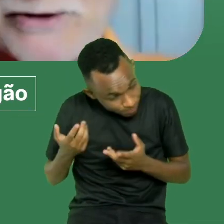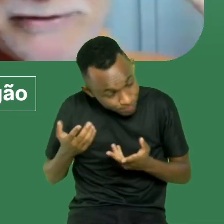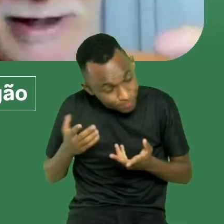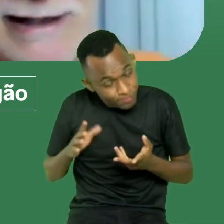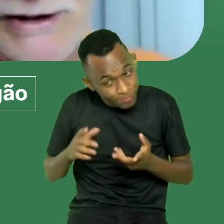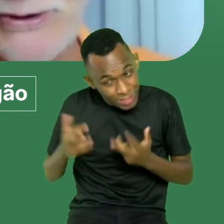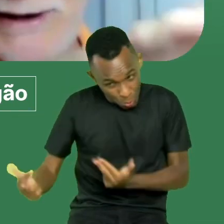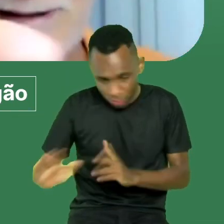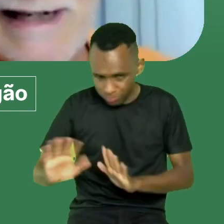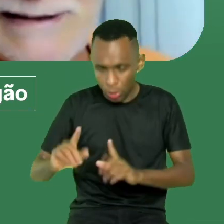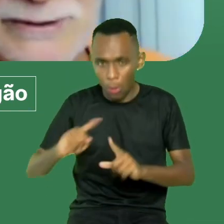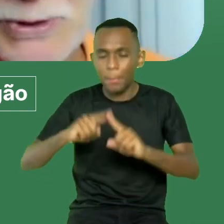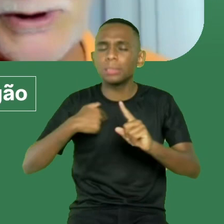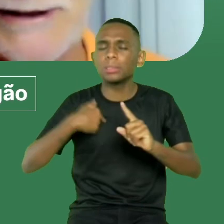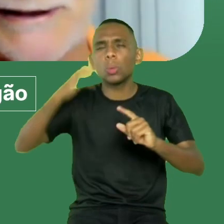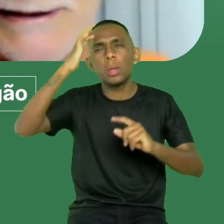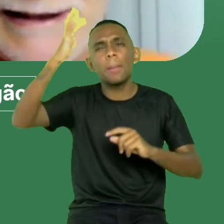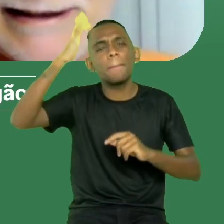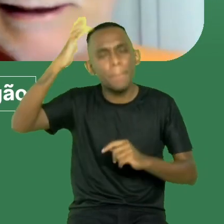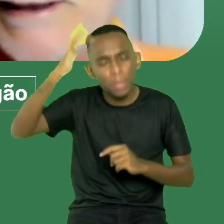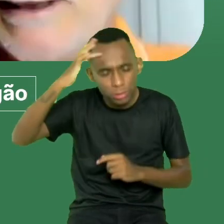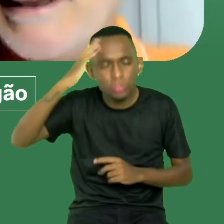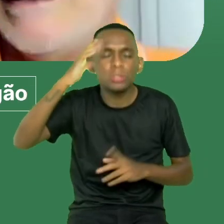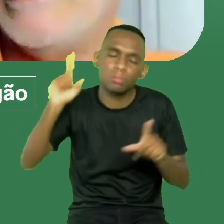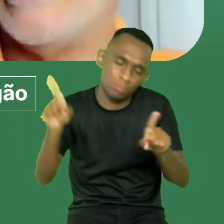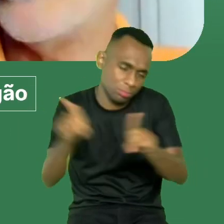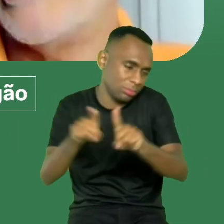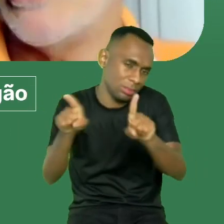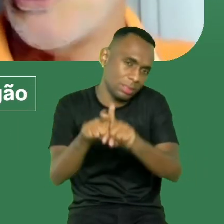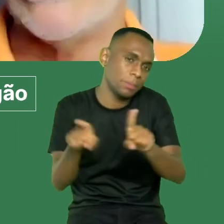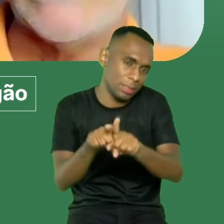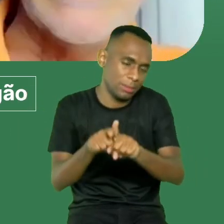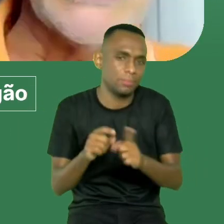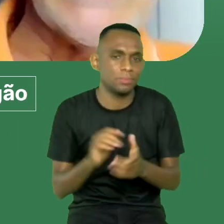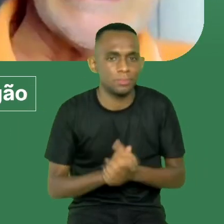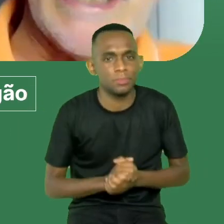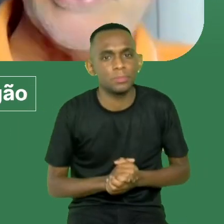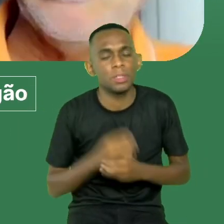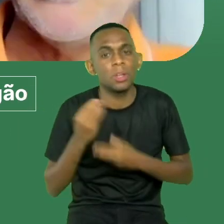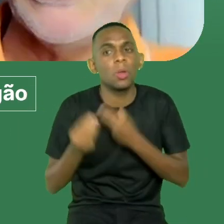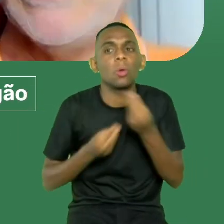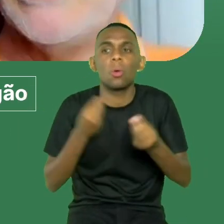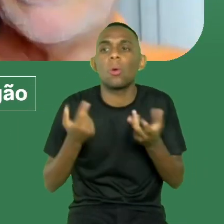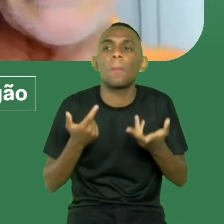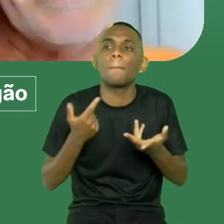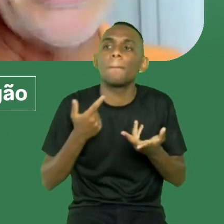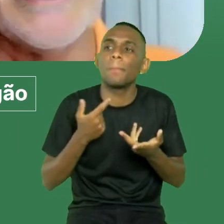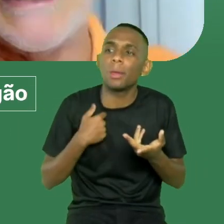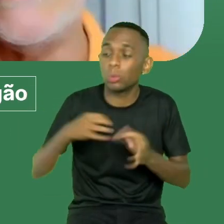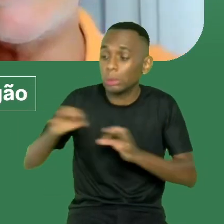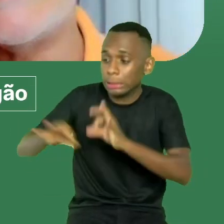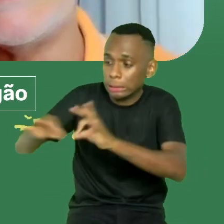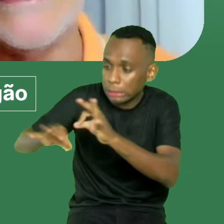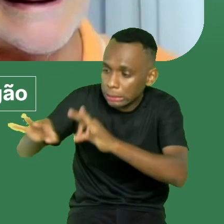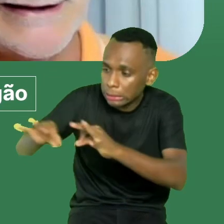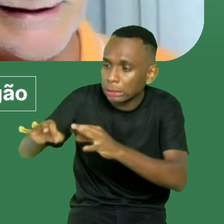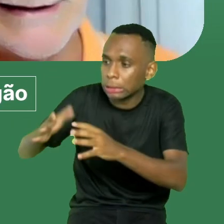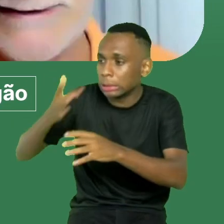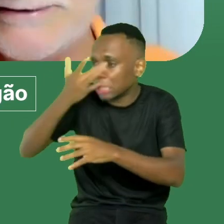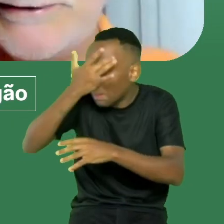na mentalmente, cabeça. visualizo a encenação toda, né? Como é que eu concebo o cenário, o figurino, os